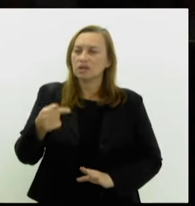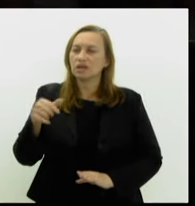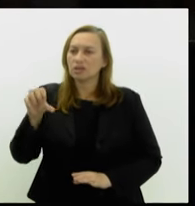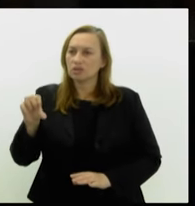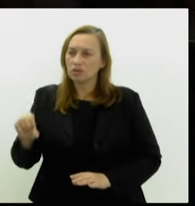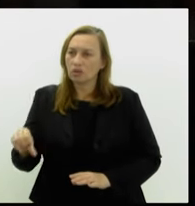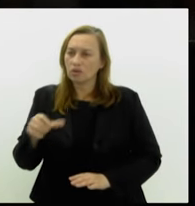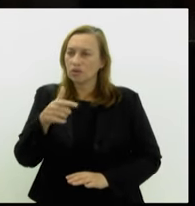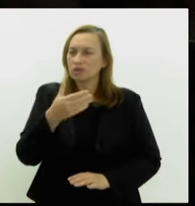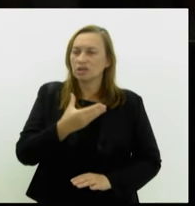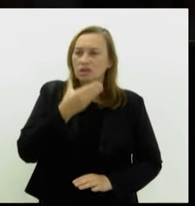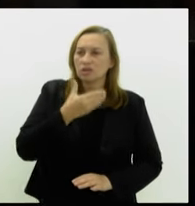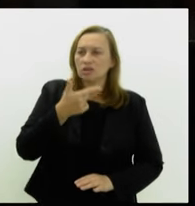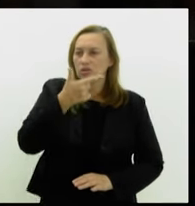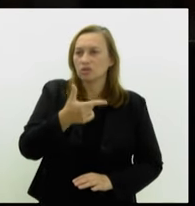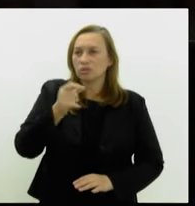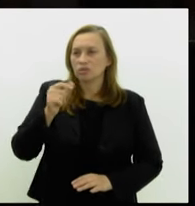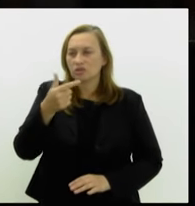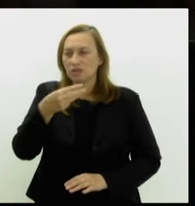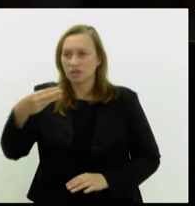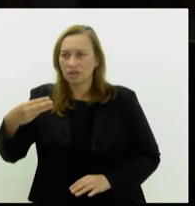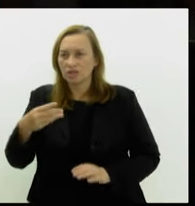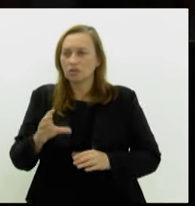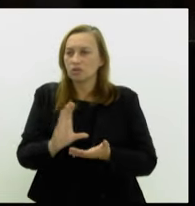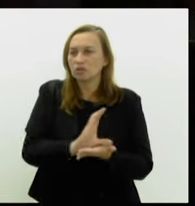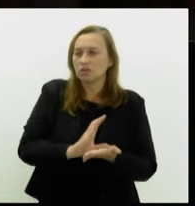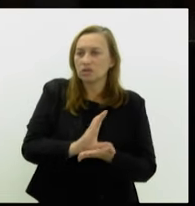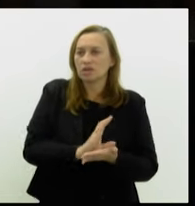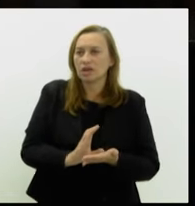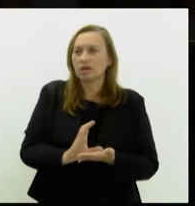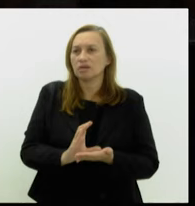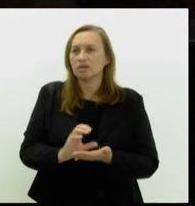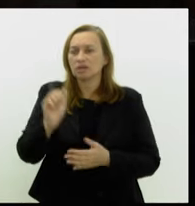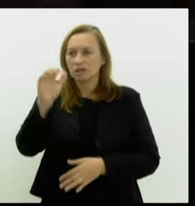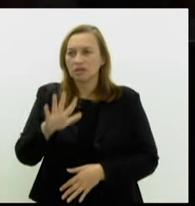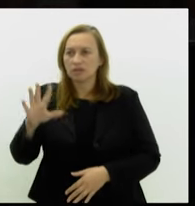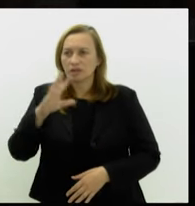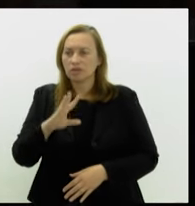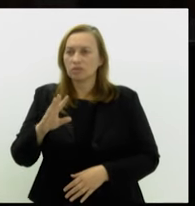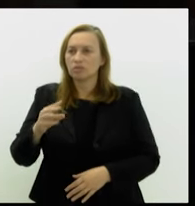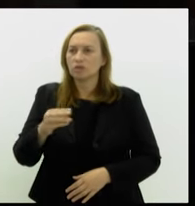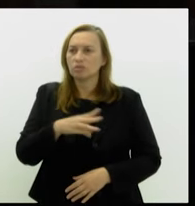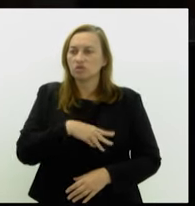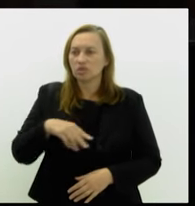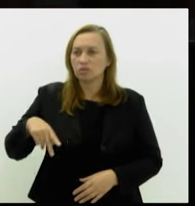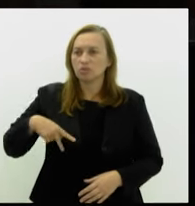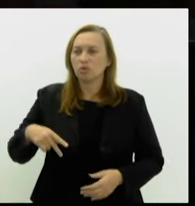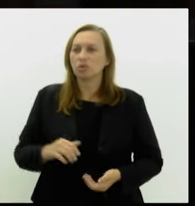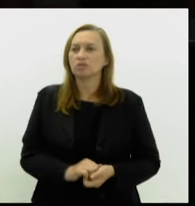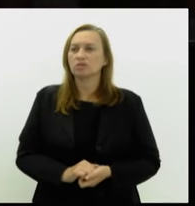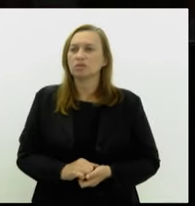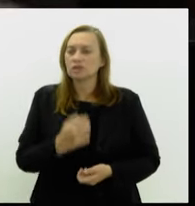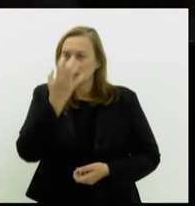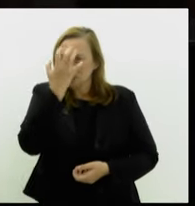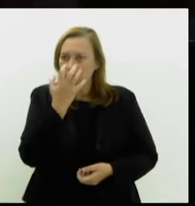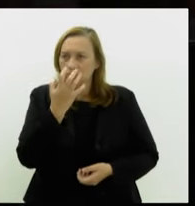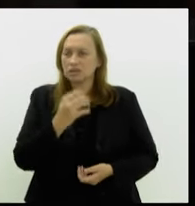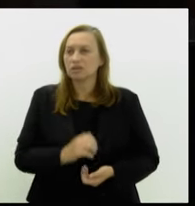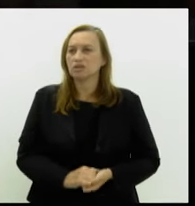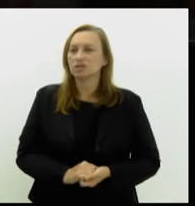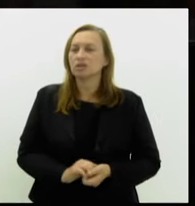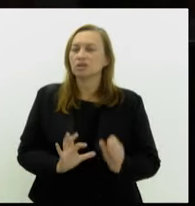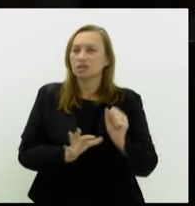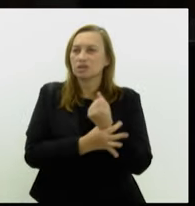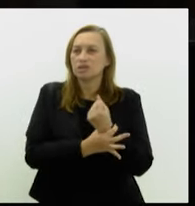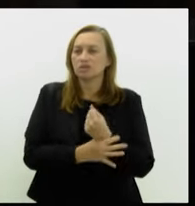de dezembro de 2023 do Conselho Nacional do Ministério Público, diante da gravidade da situação da